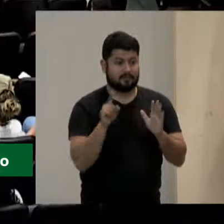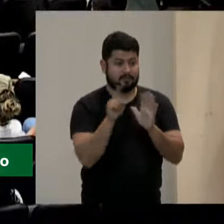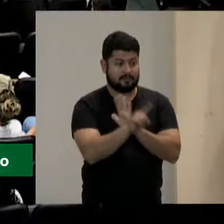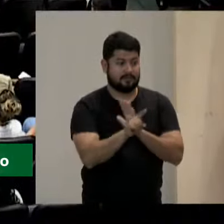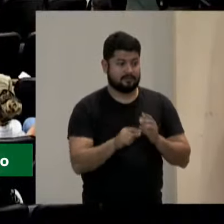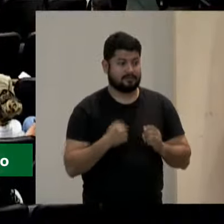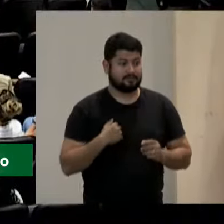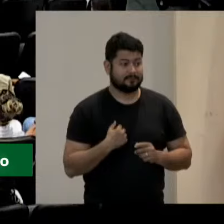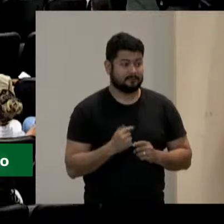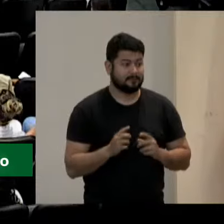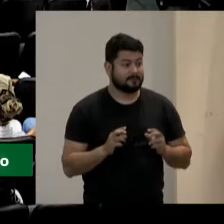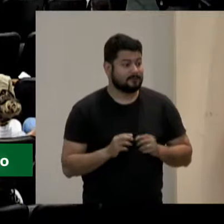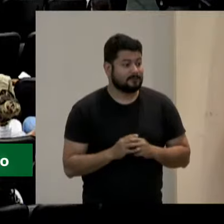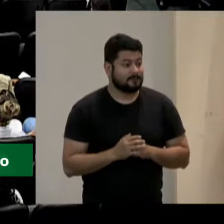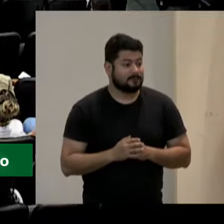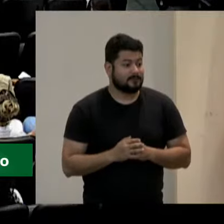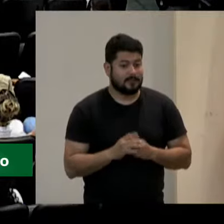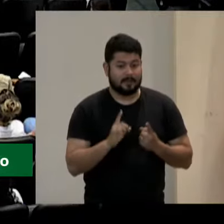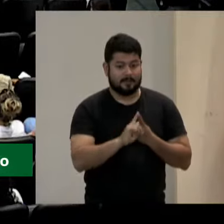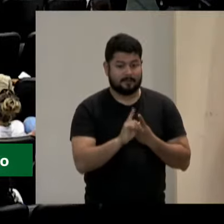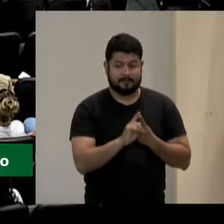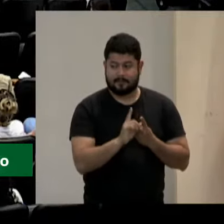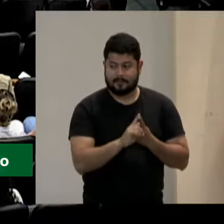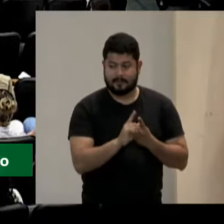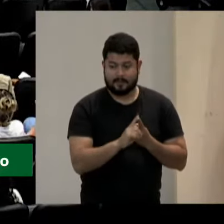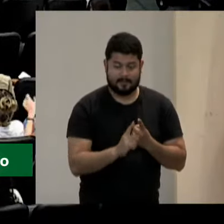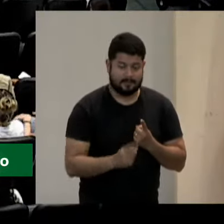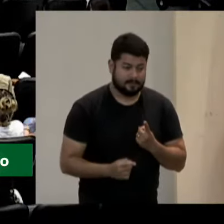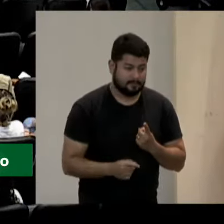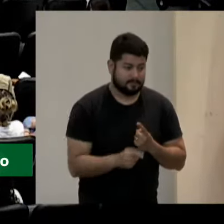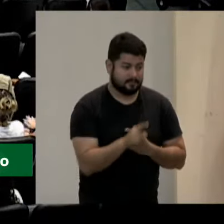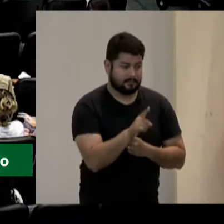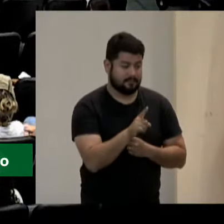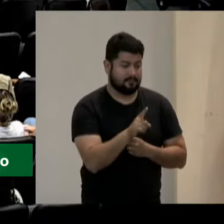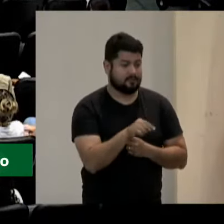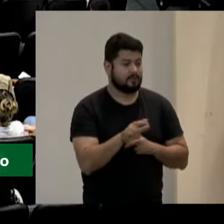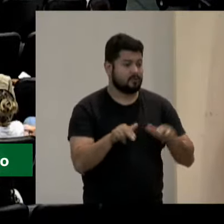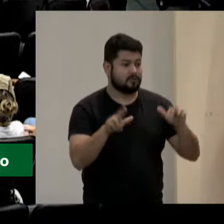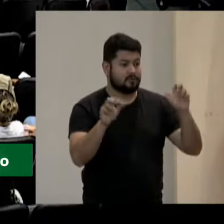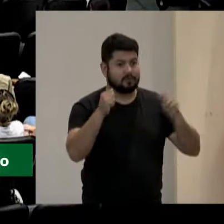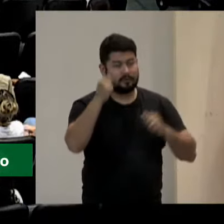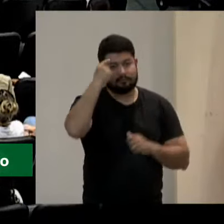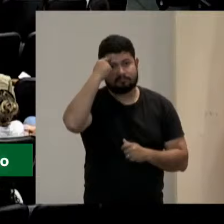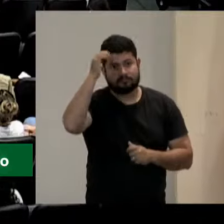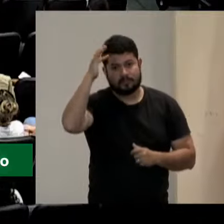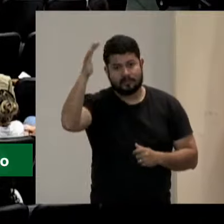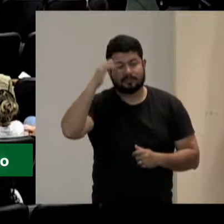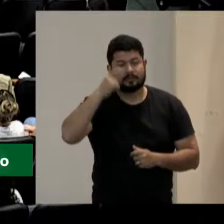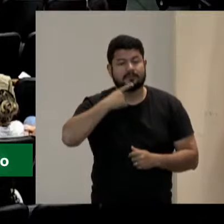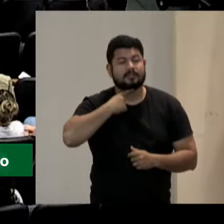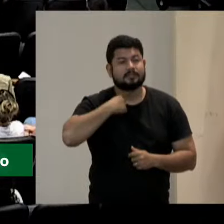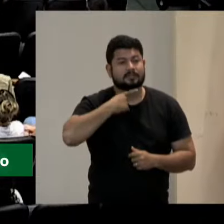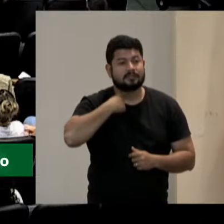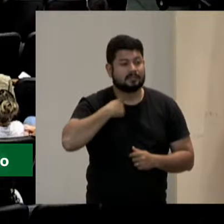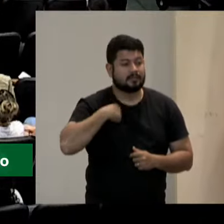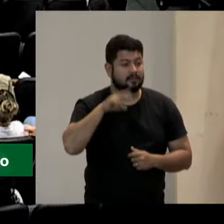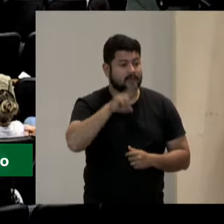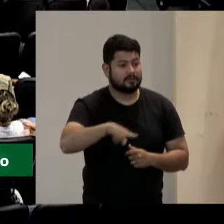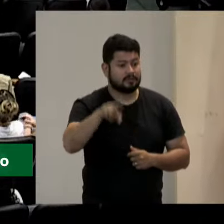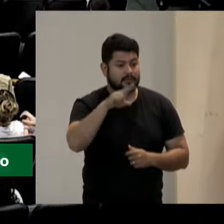querem calar. A primeira é, você nunca pensou, desejou usar